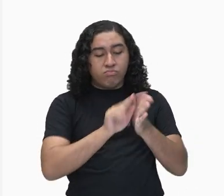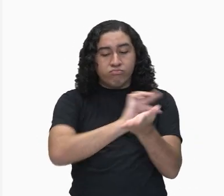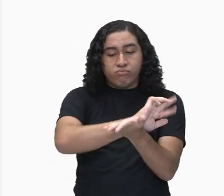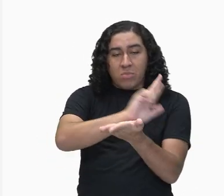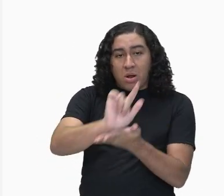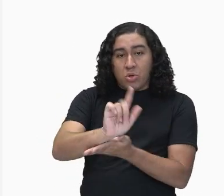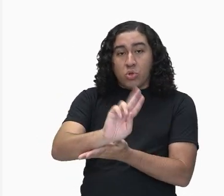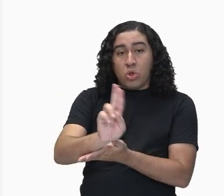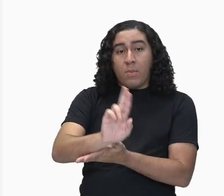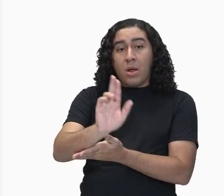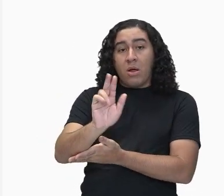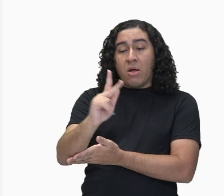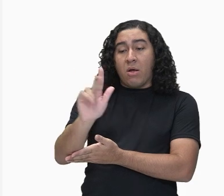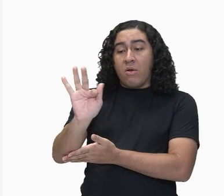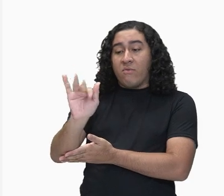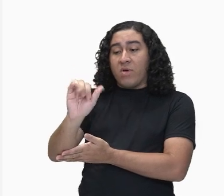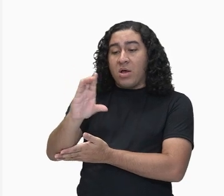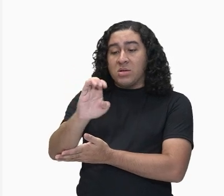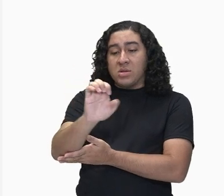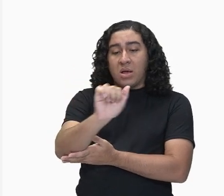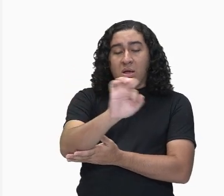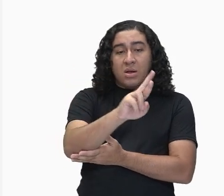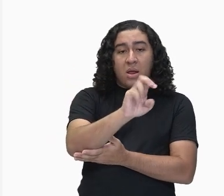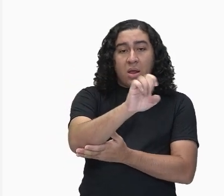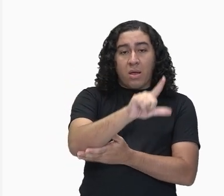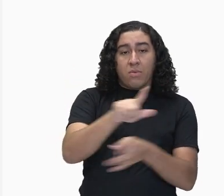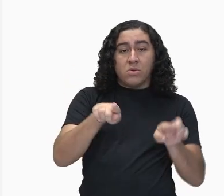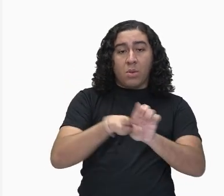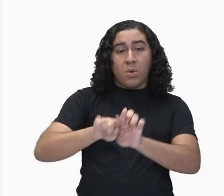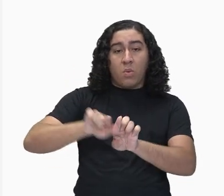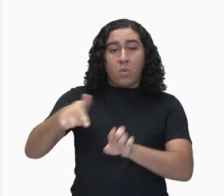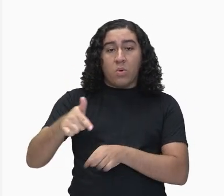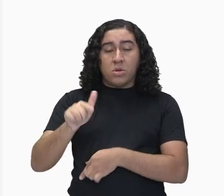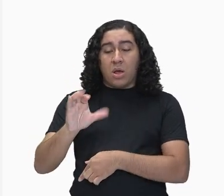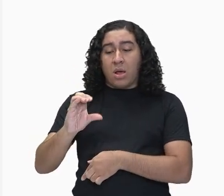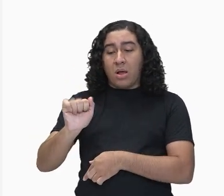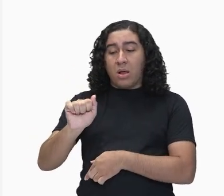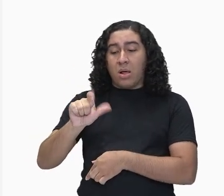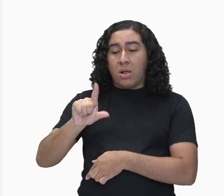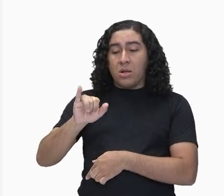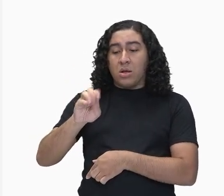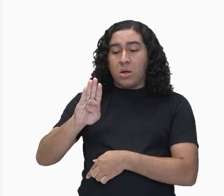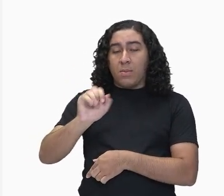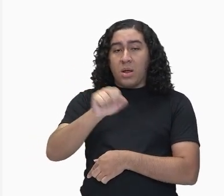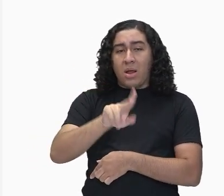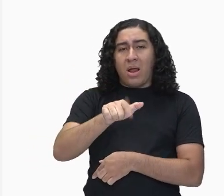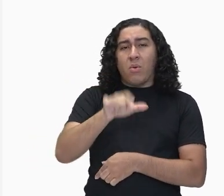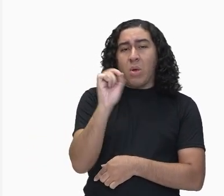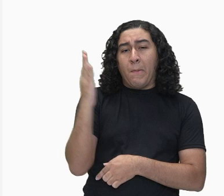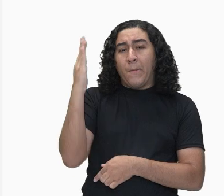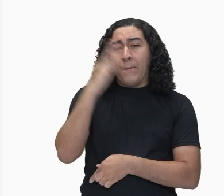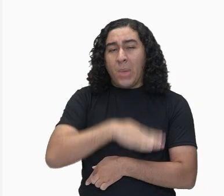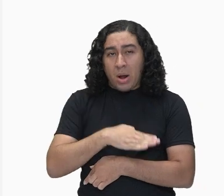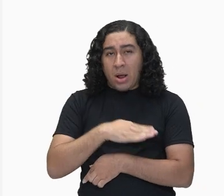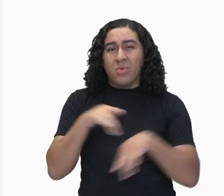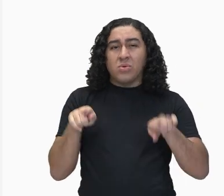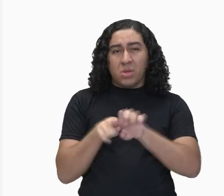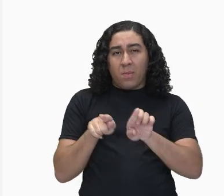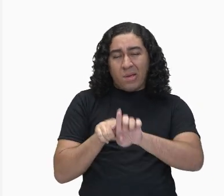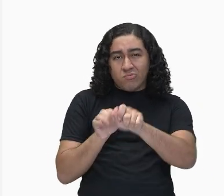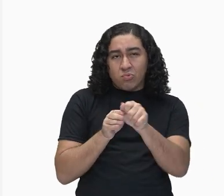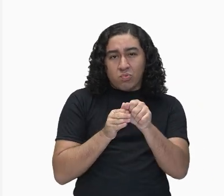Ariel, e também a face de Caliban, né? Que é o lado do mal, o lado mais